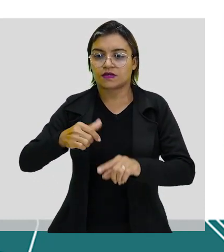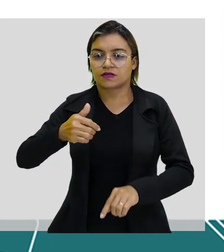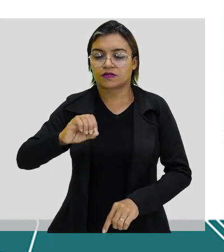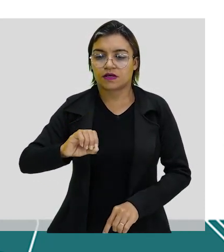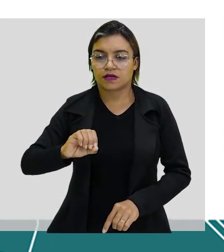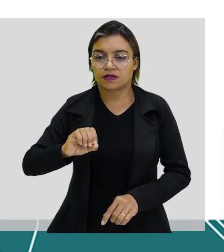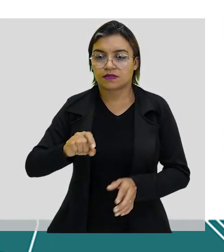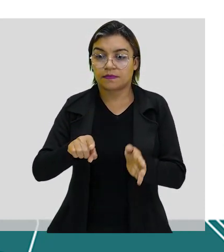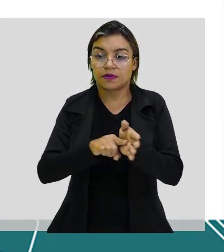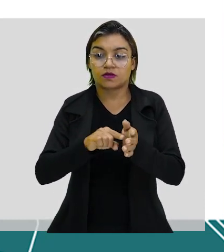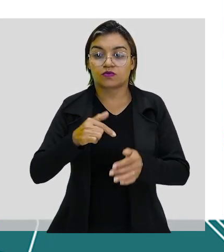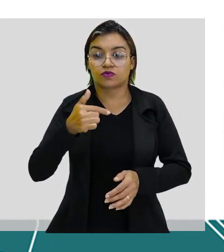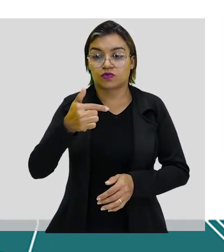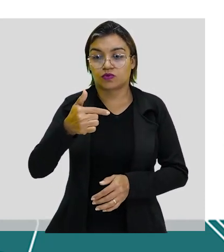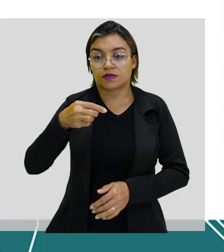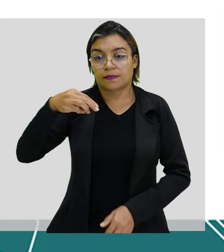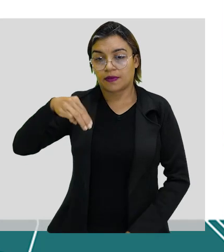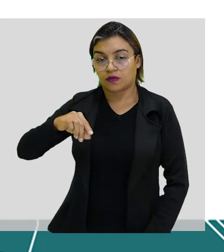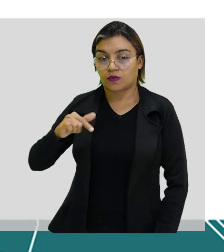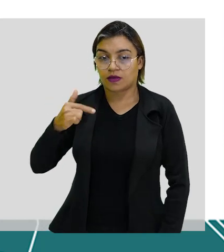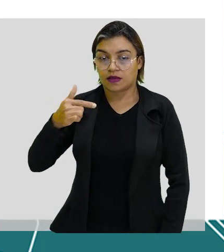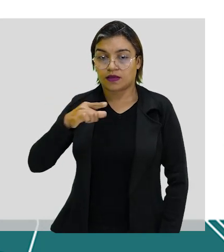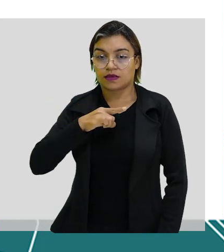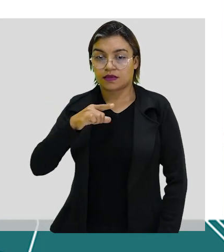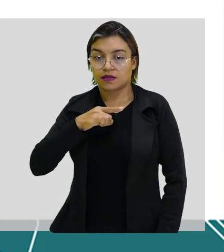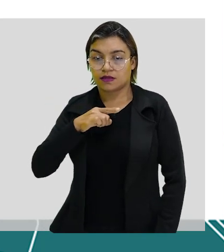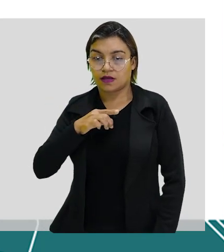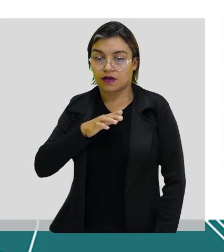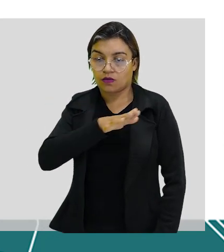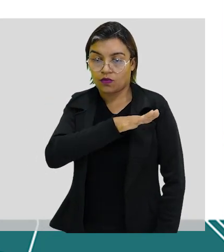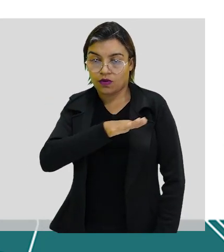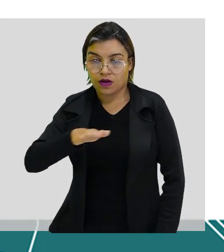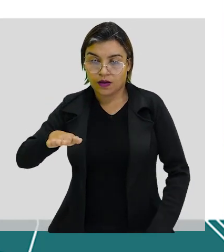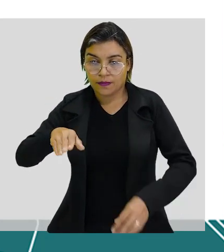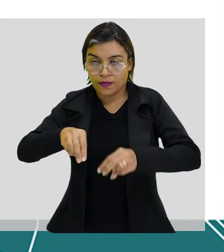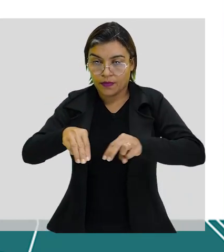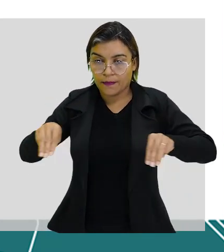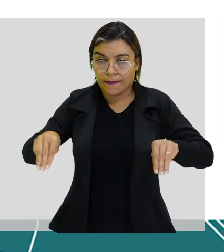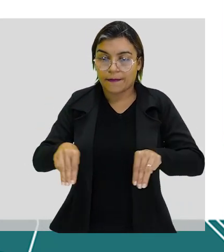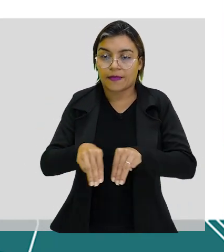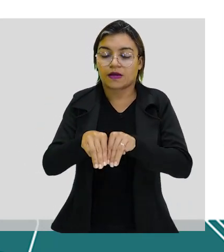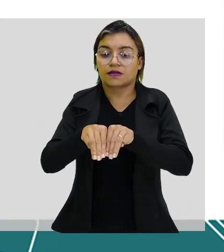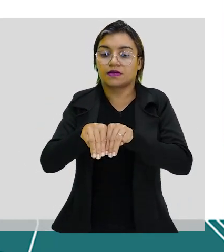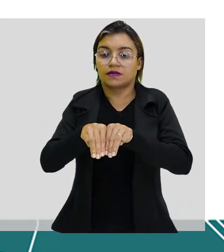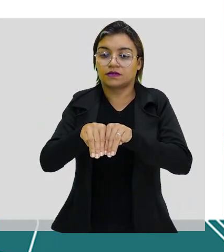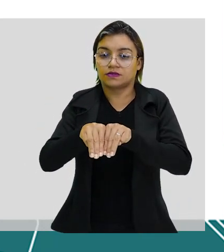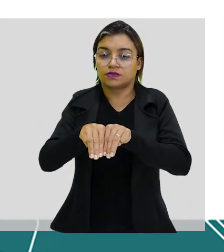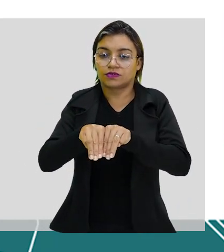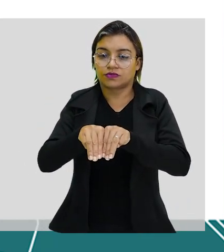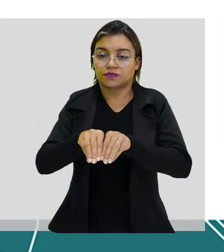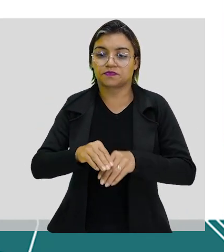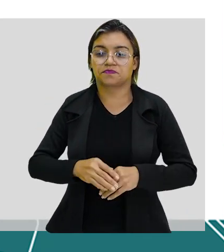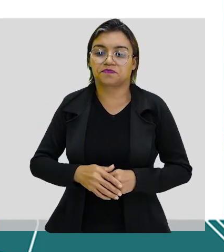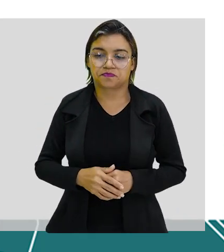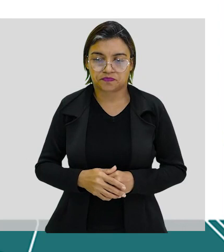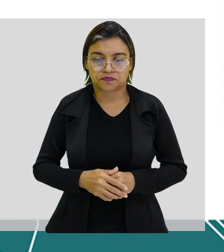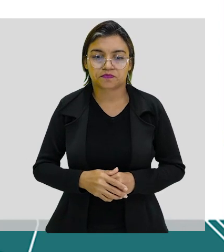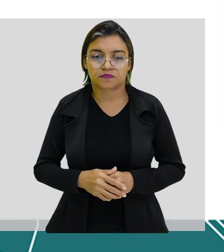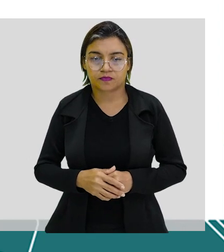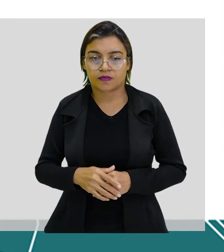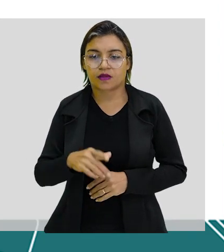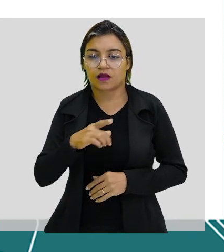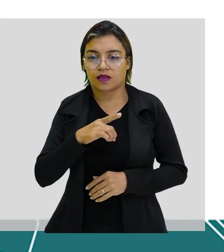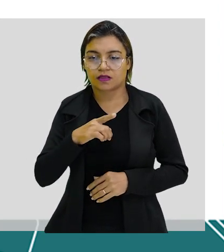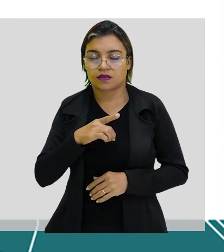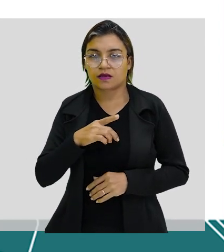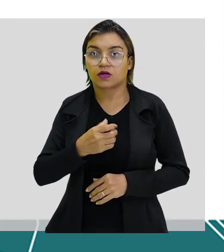encontra totalmente dentro de um campo magnético uniforme. Né? O campo magnético que mantém aí os